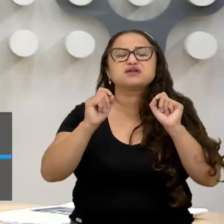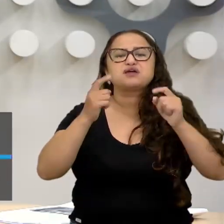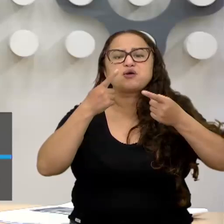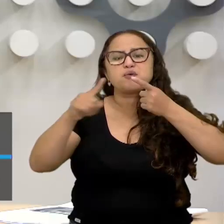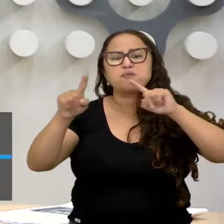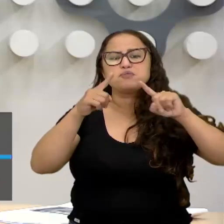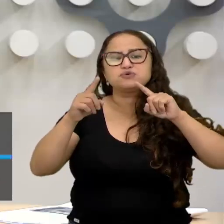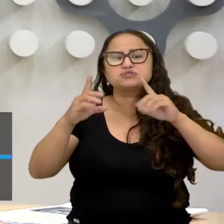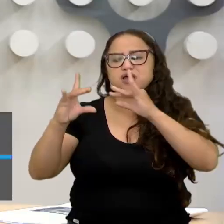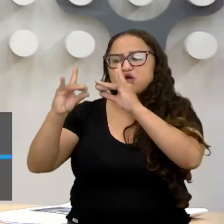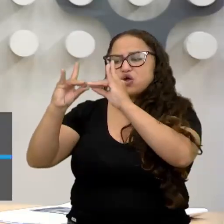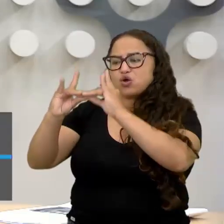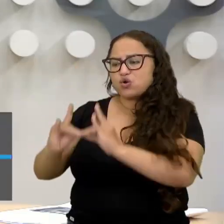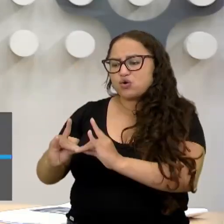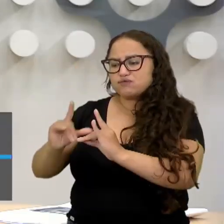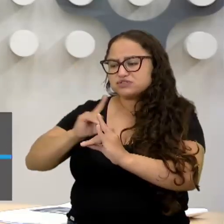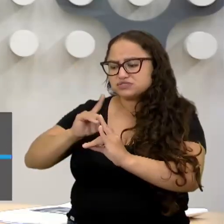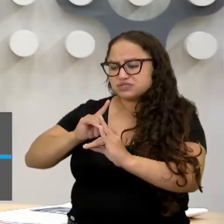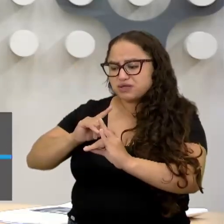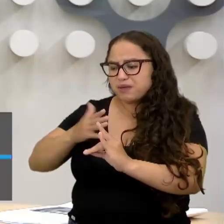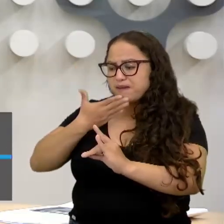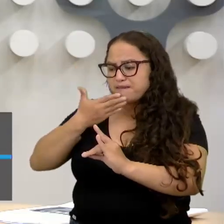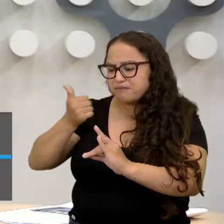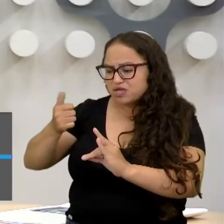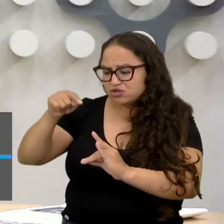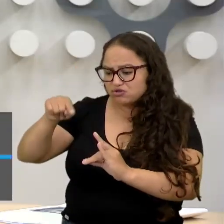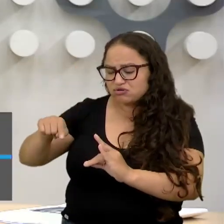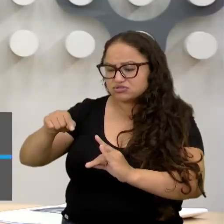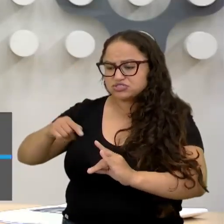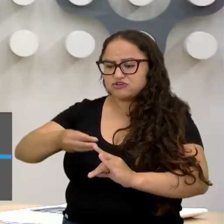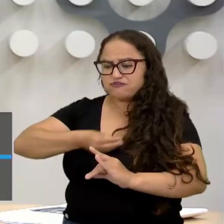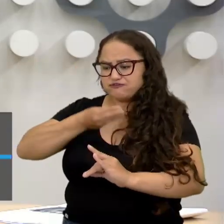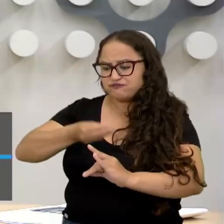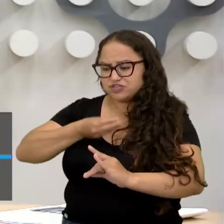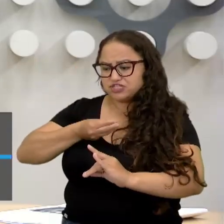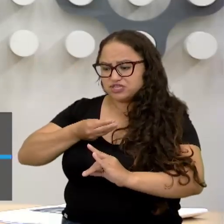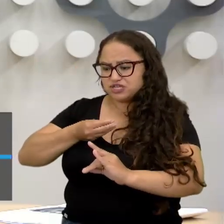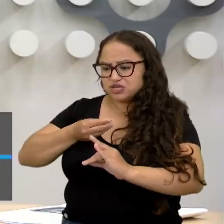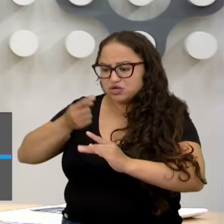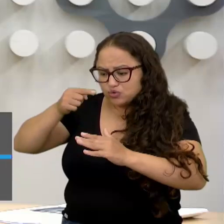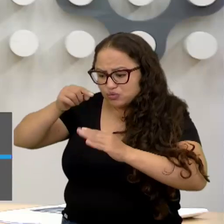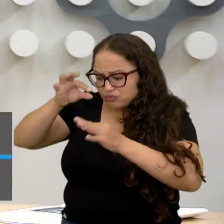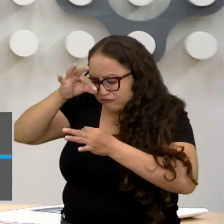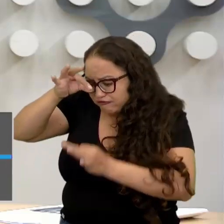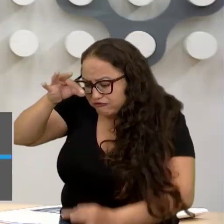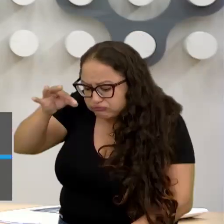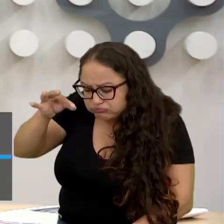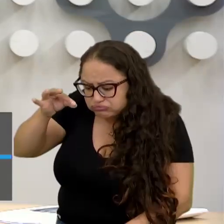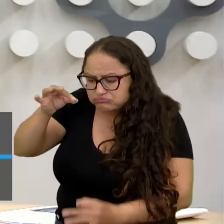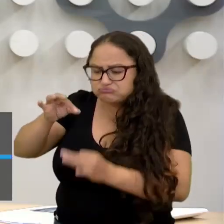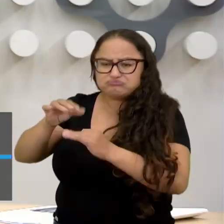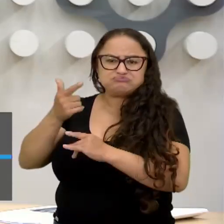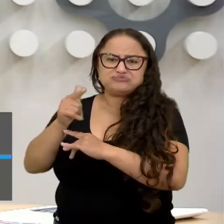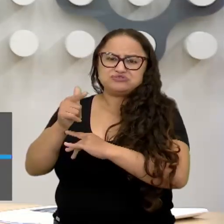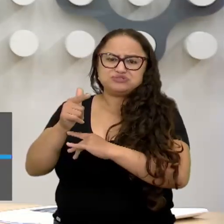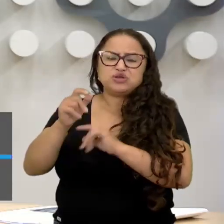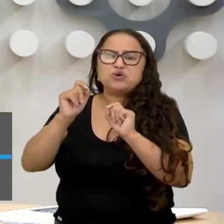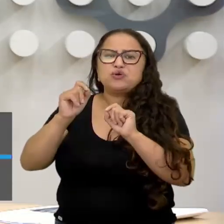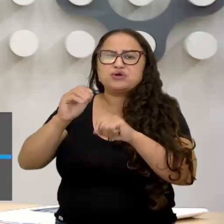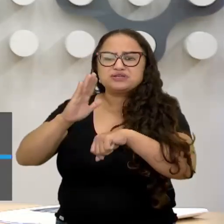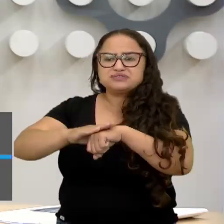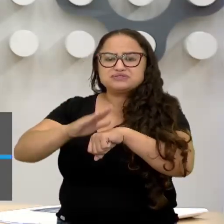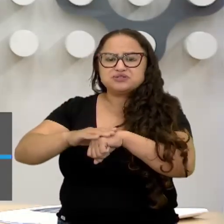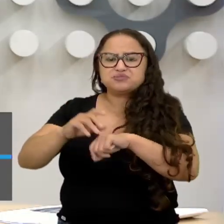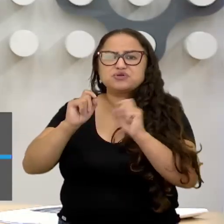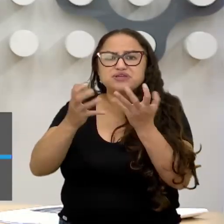é a parte melhor que tiveste em vida, é de bom tamanho, nem raso nem fundo, é a parte que lhe cabe neste latifúndio, é a terra que